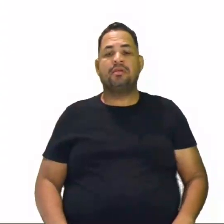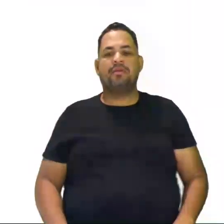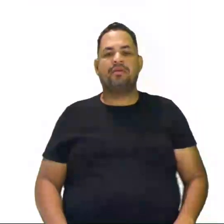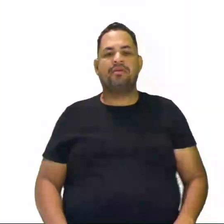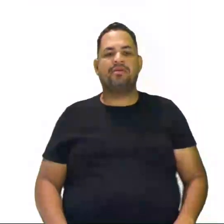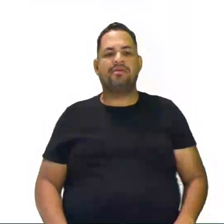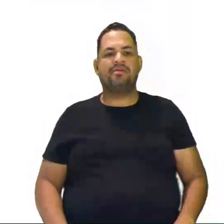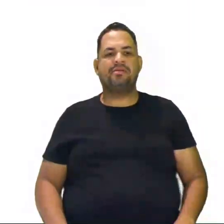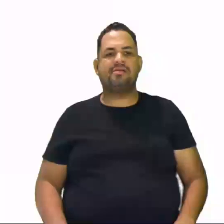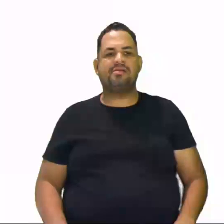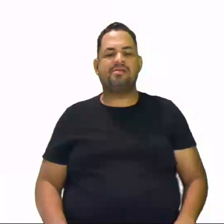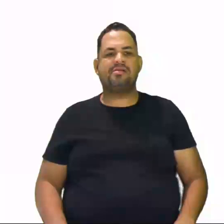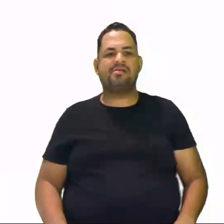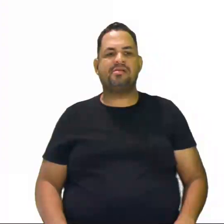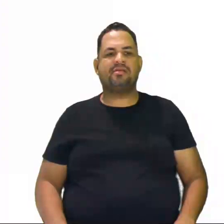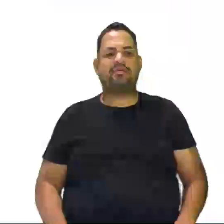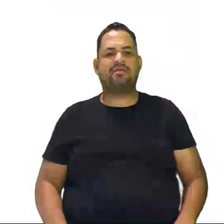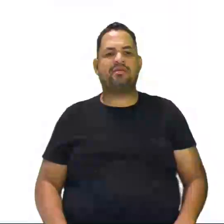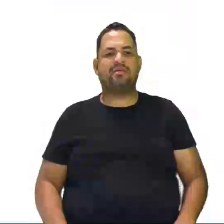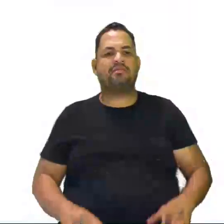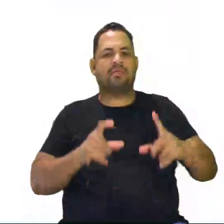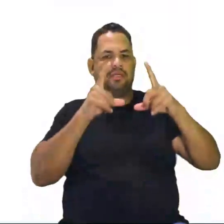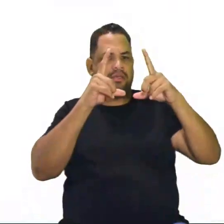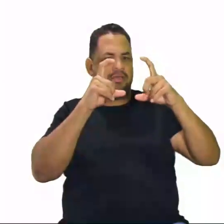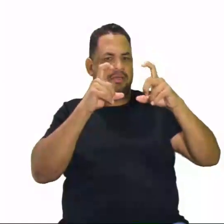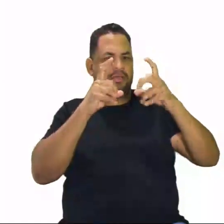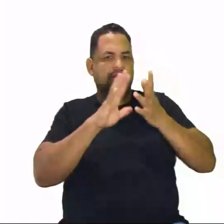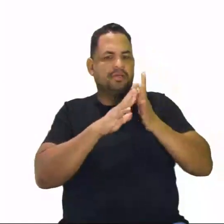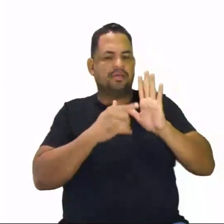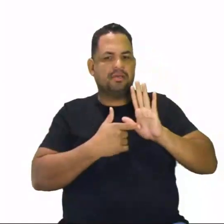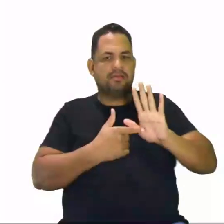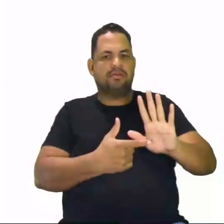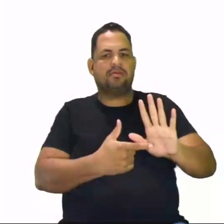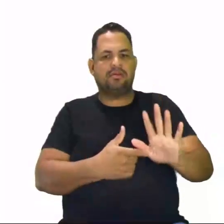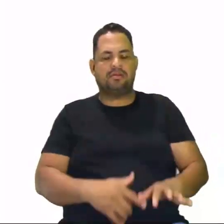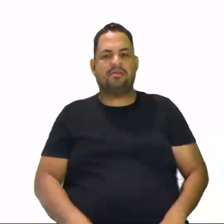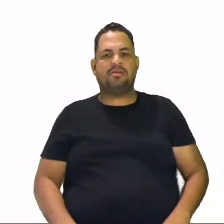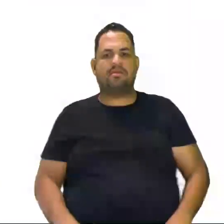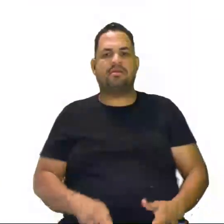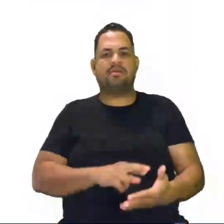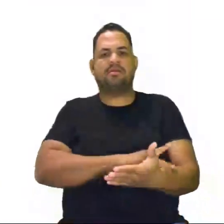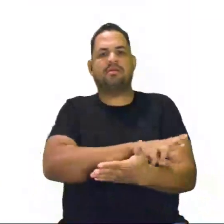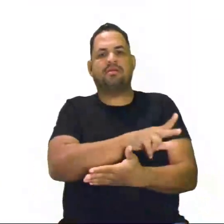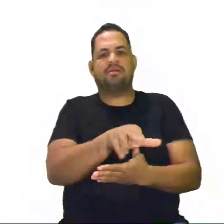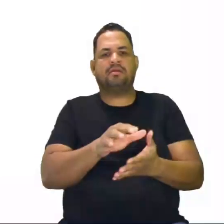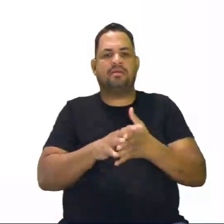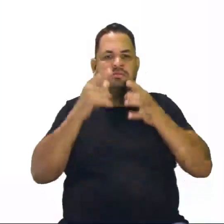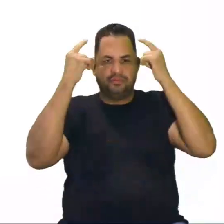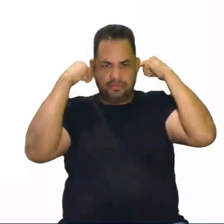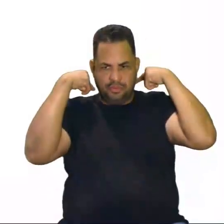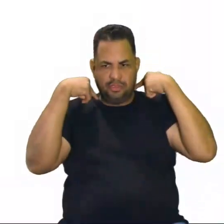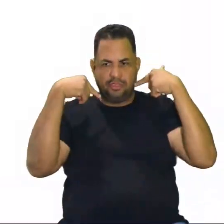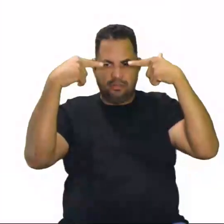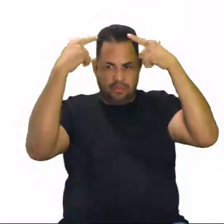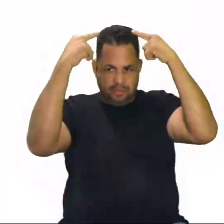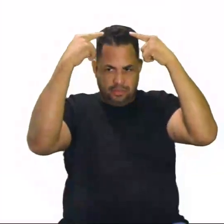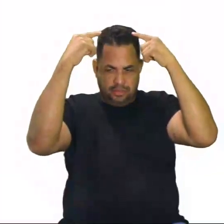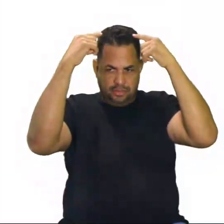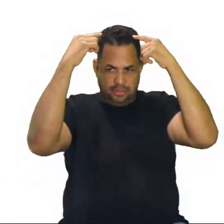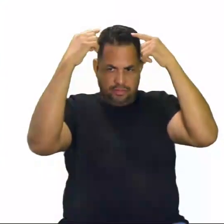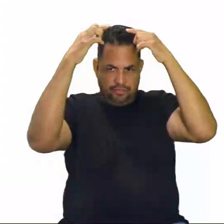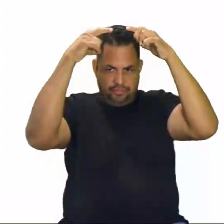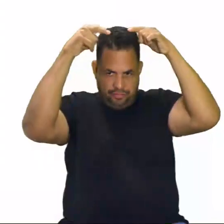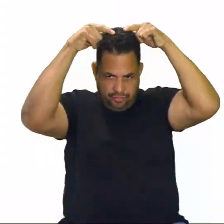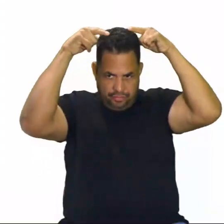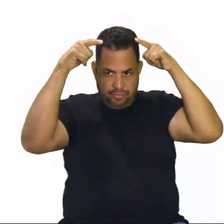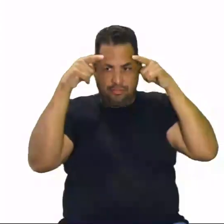aqui é uma foto que retrata vários tipos de crânio, e aí tem o